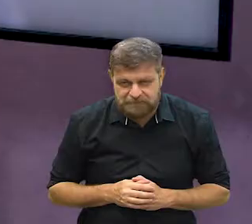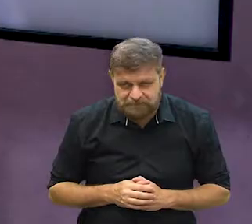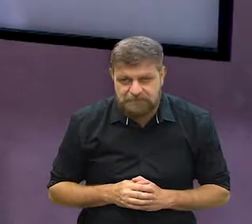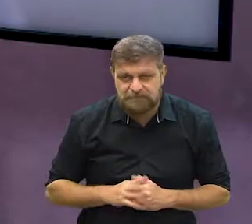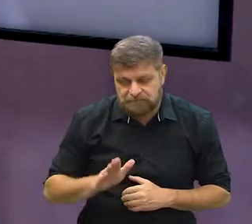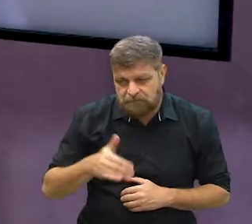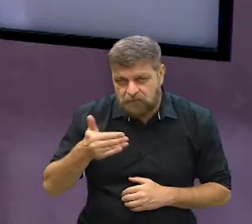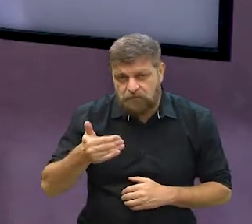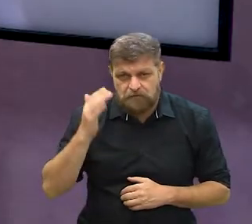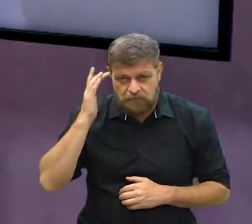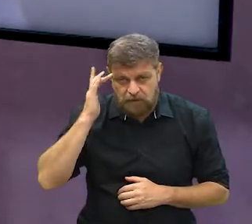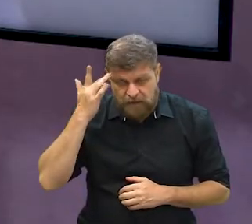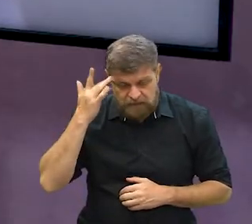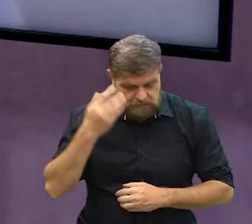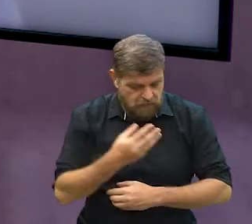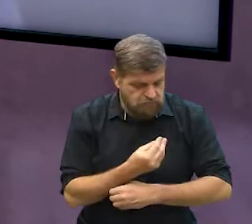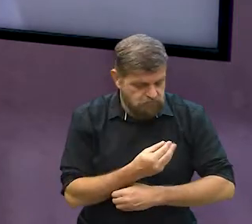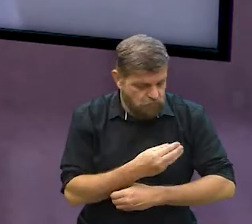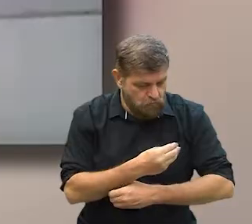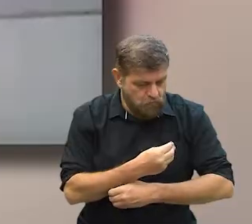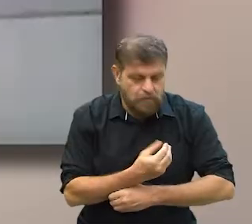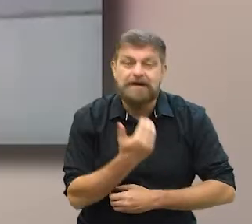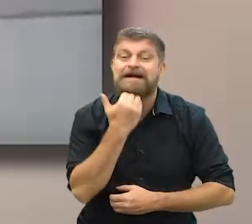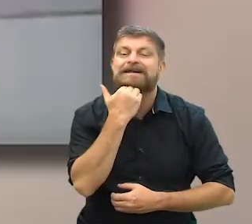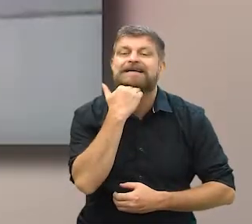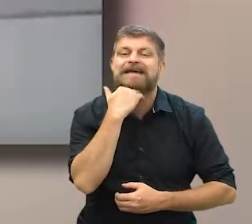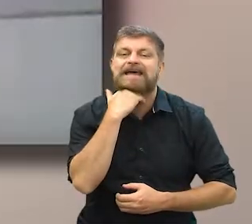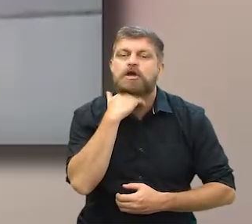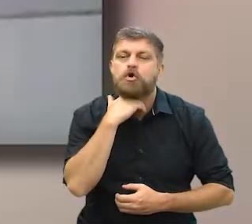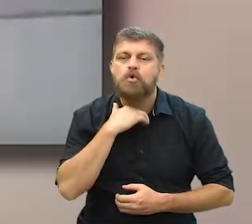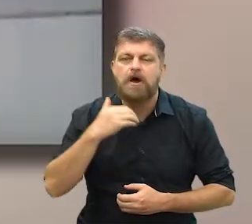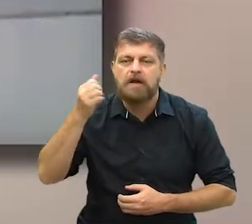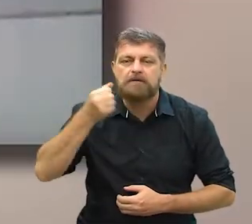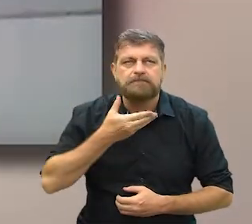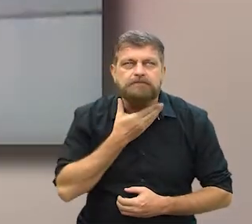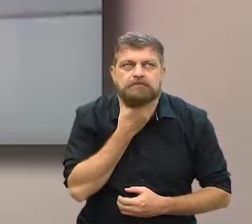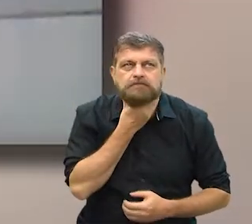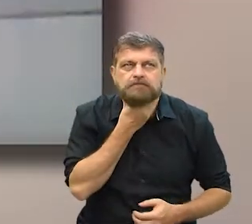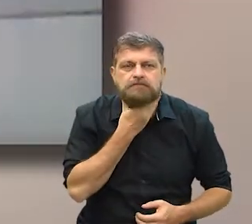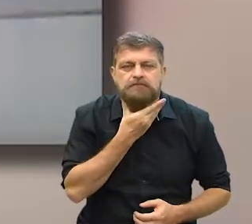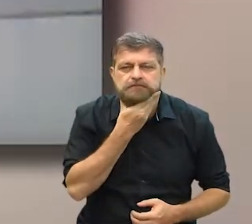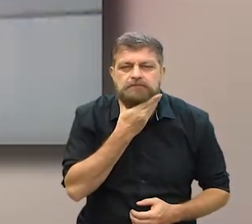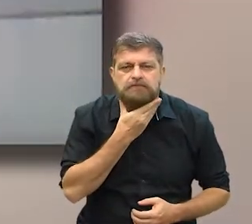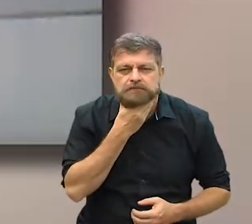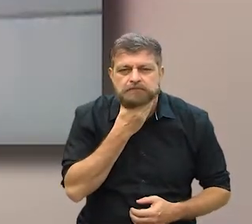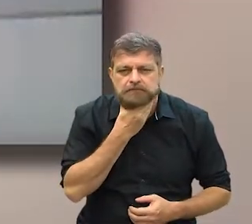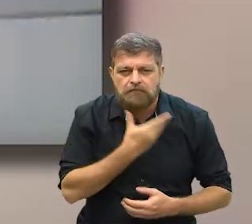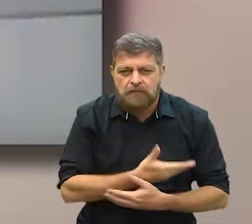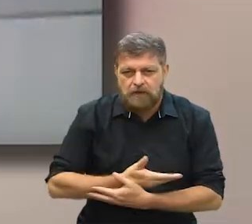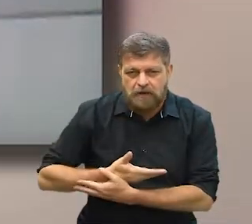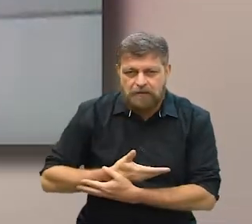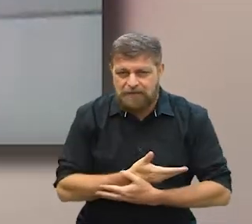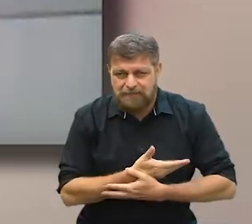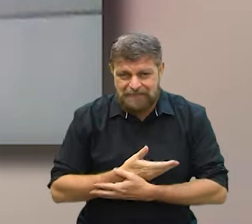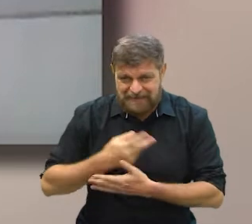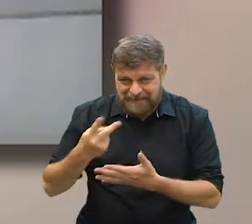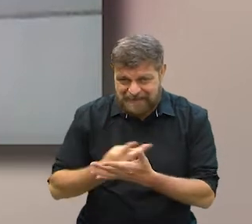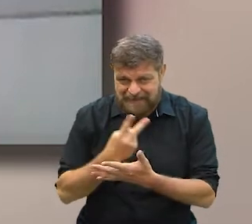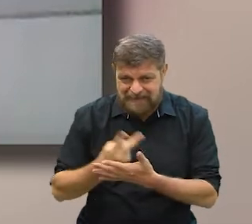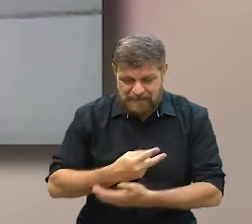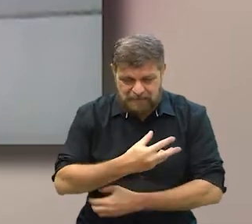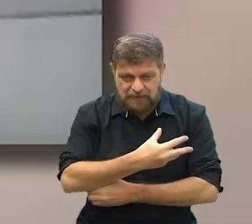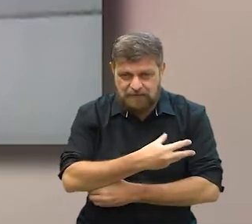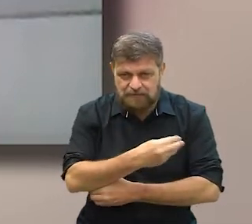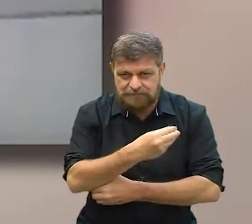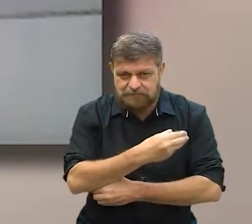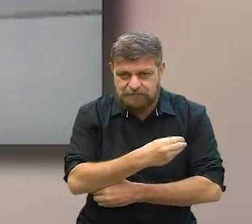você, né? Quando ele está chupetando, ele não engole, né? E os bebês que têm